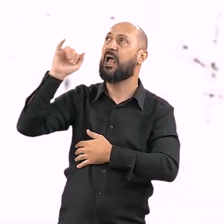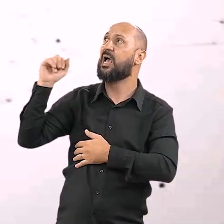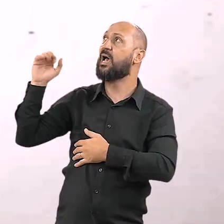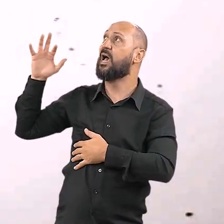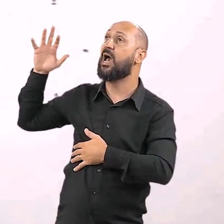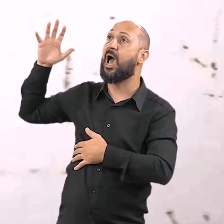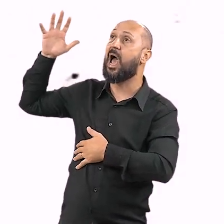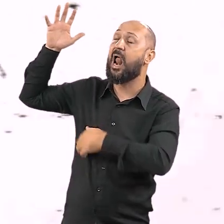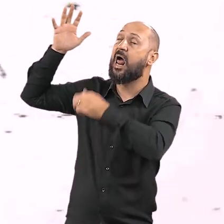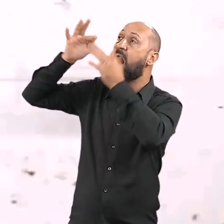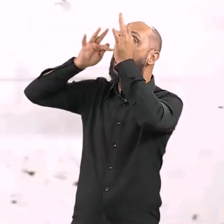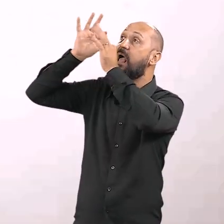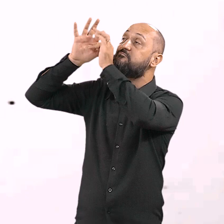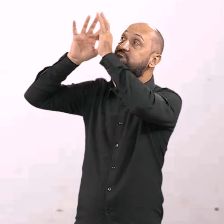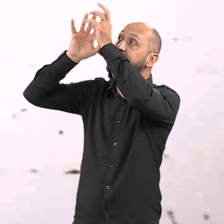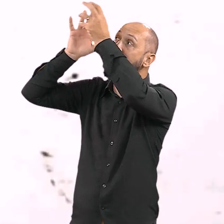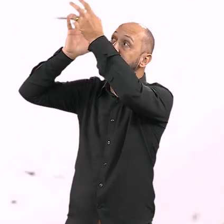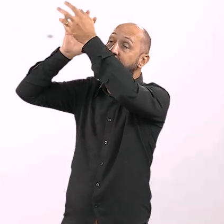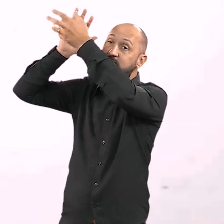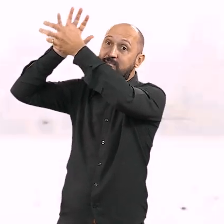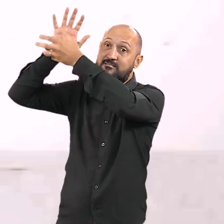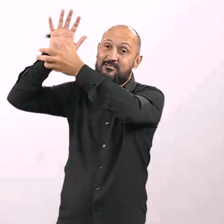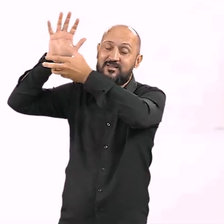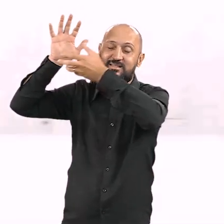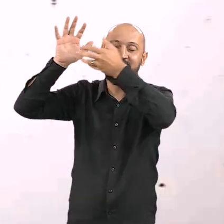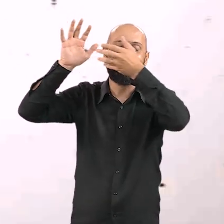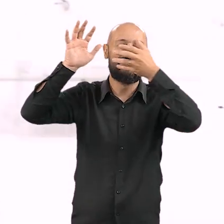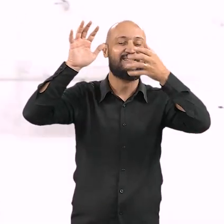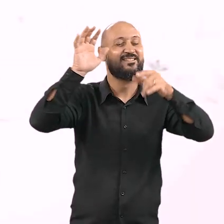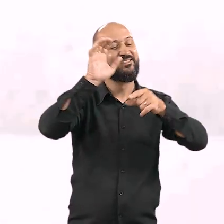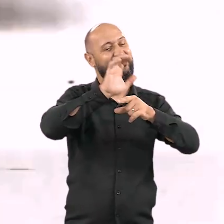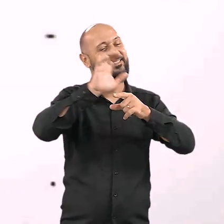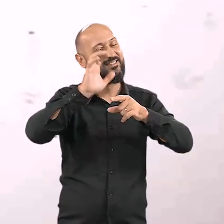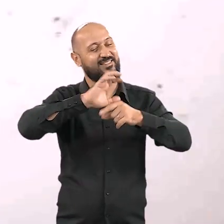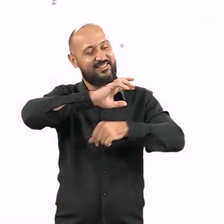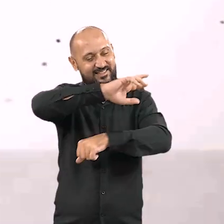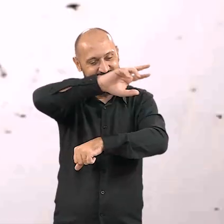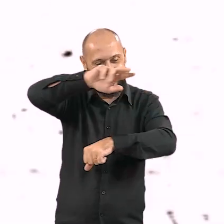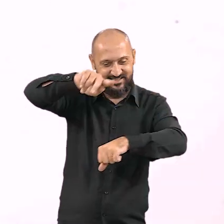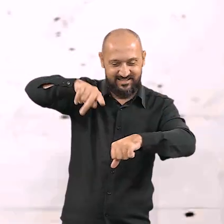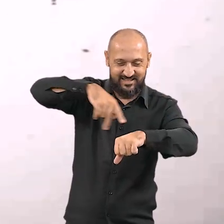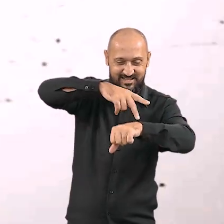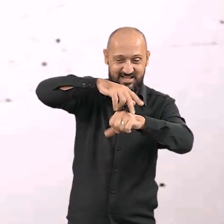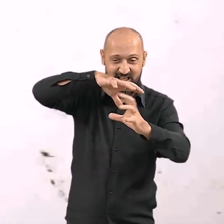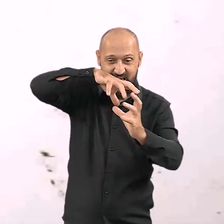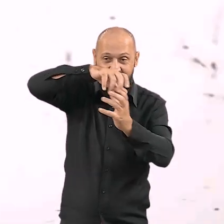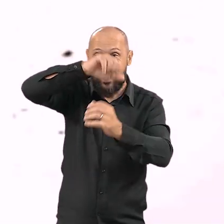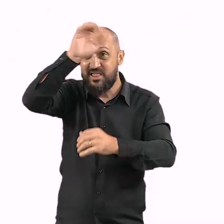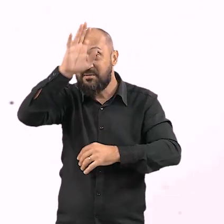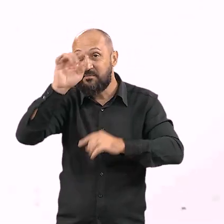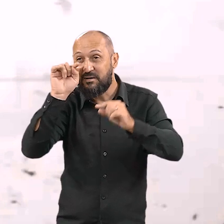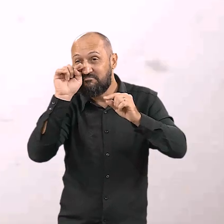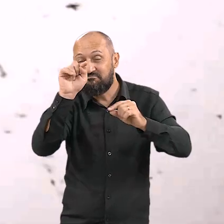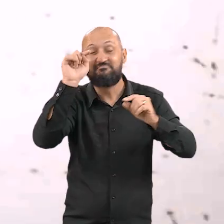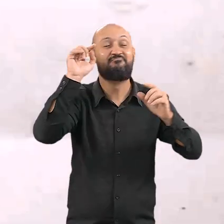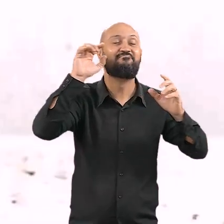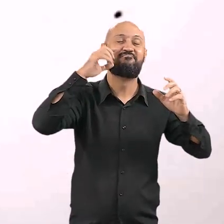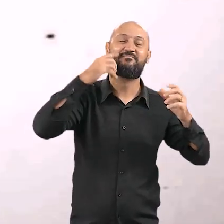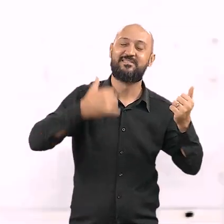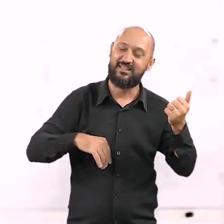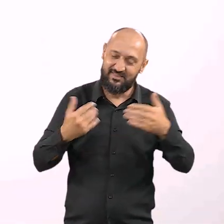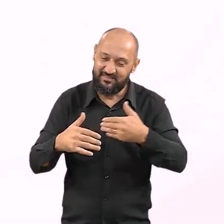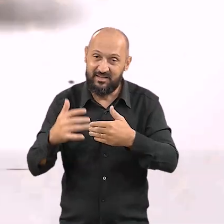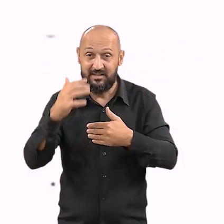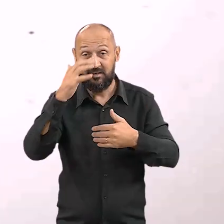pés em flor, dos estados mais lindos do meu Brasil, a nossa música vai